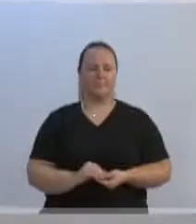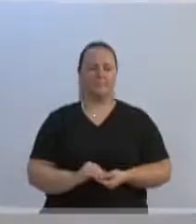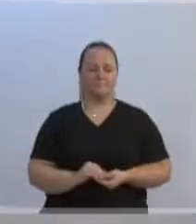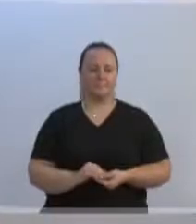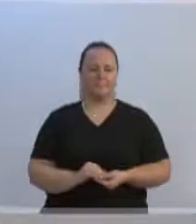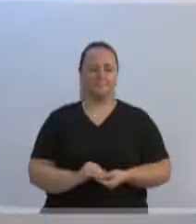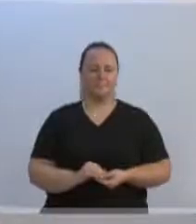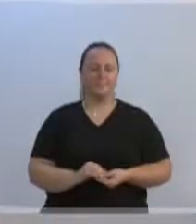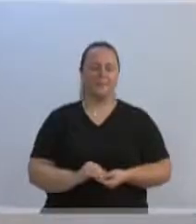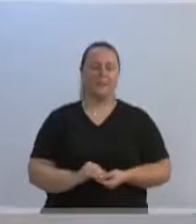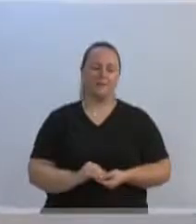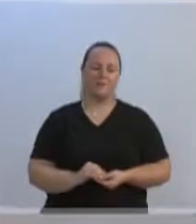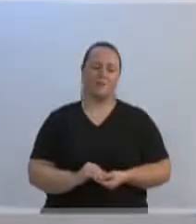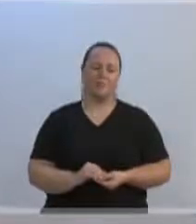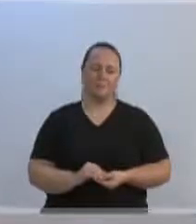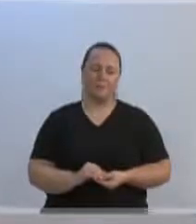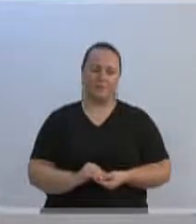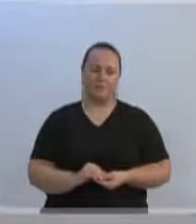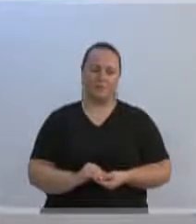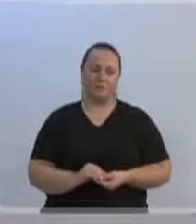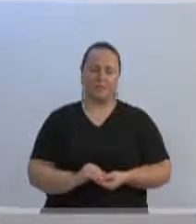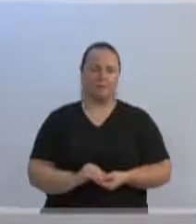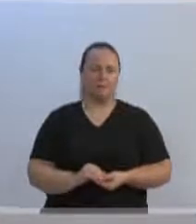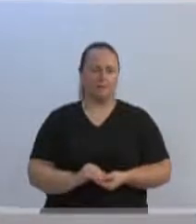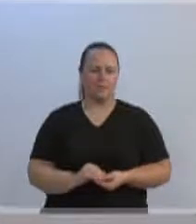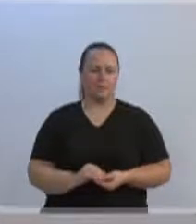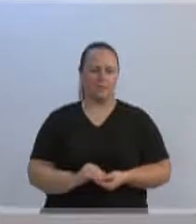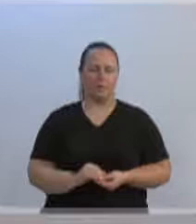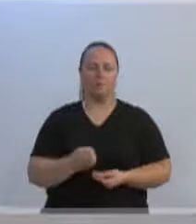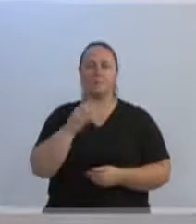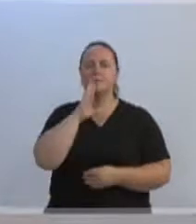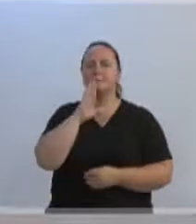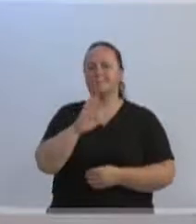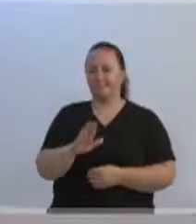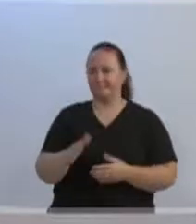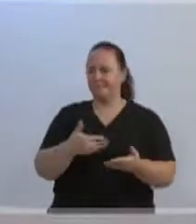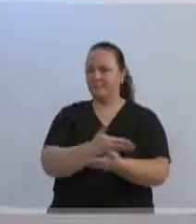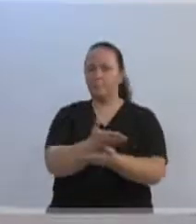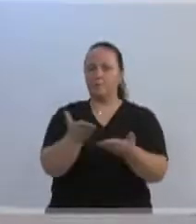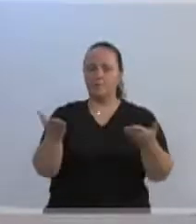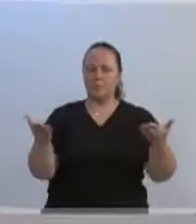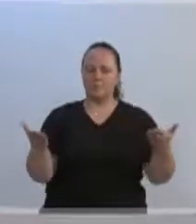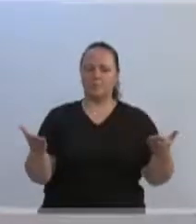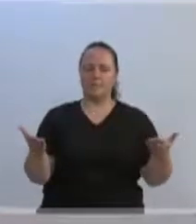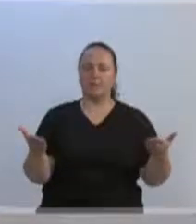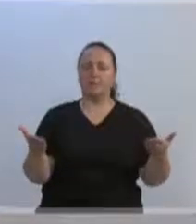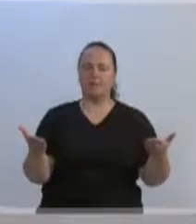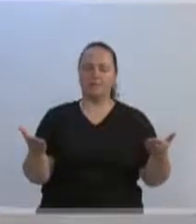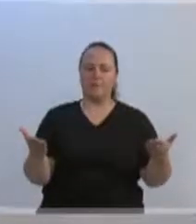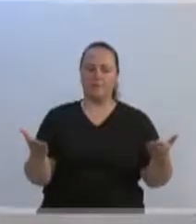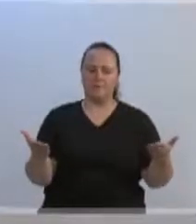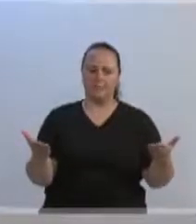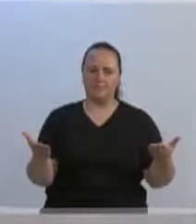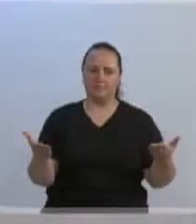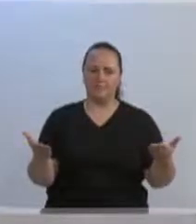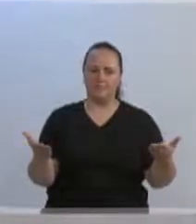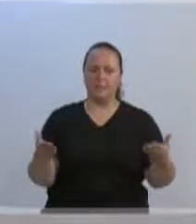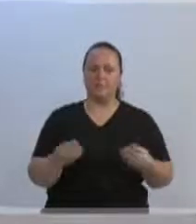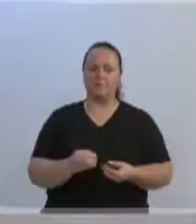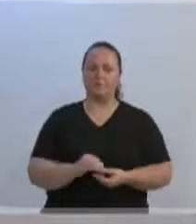boa tarde colegas vereadores que nos acompanha aqui no plenário também através da tv l internautas